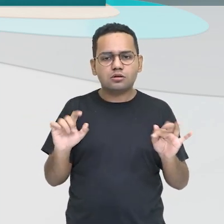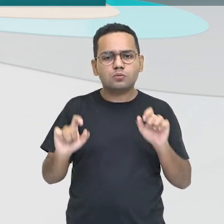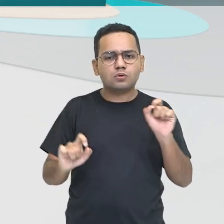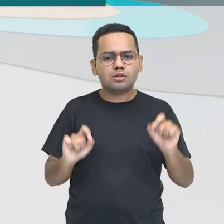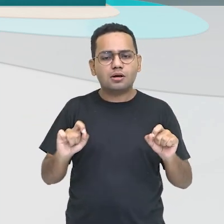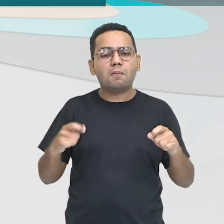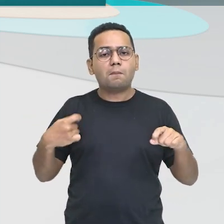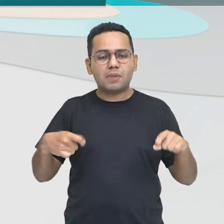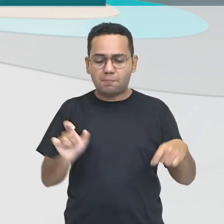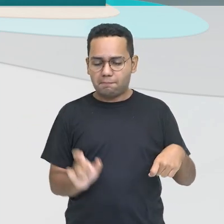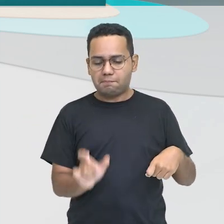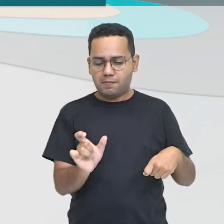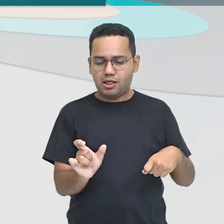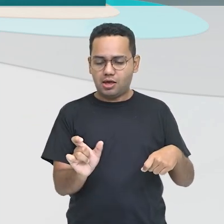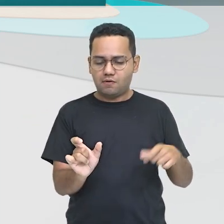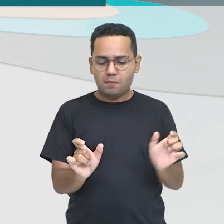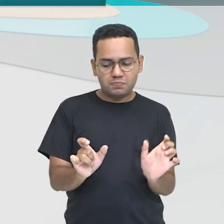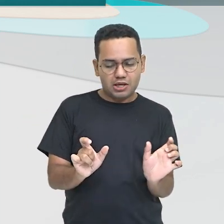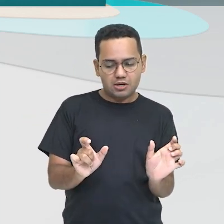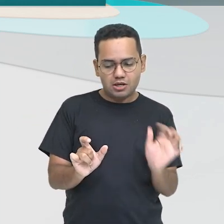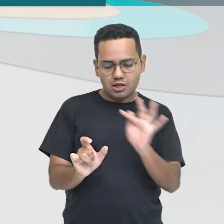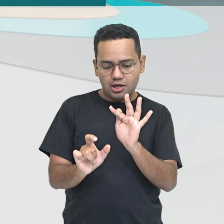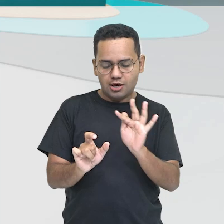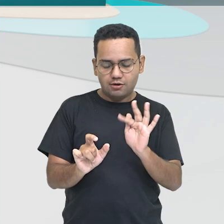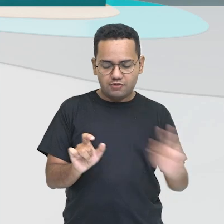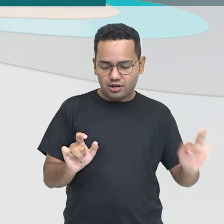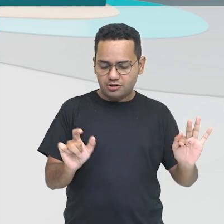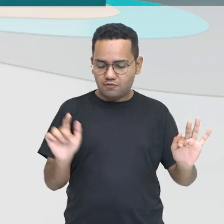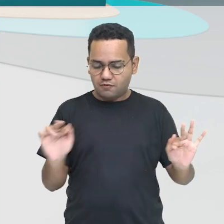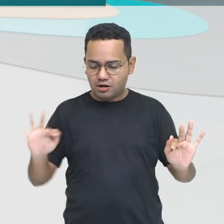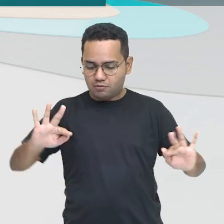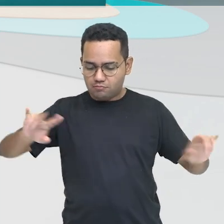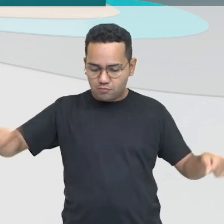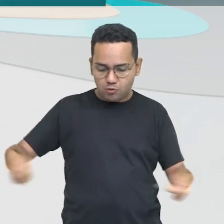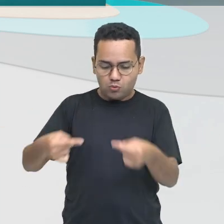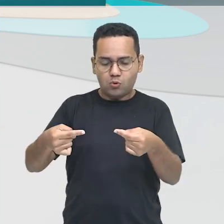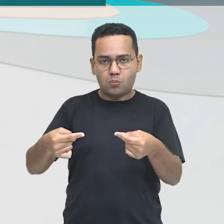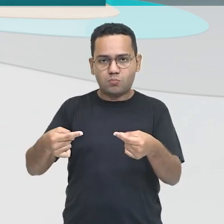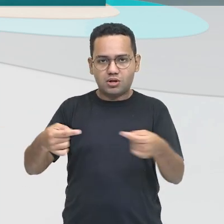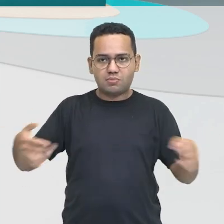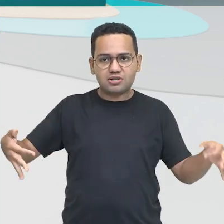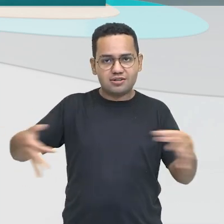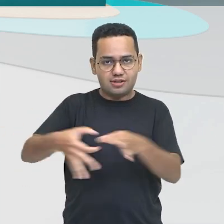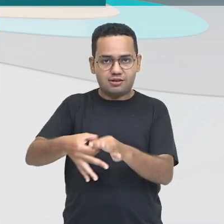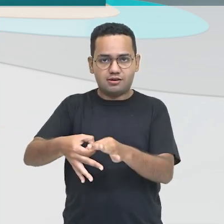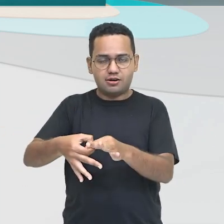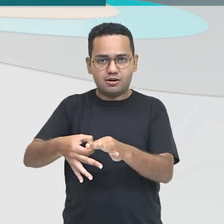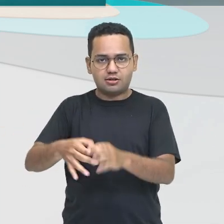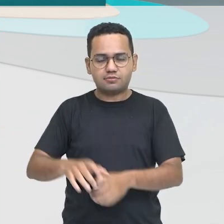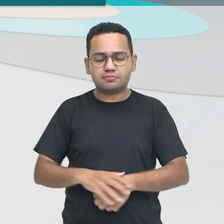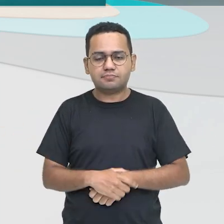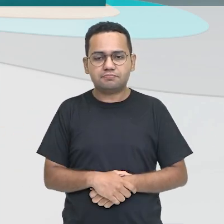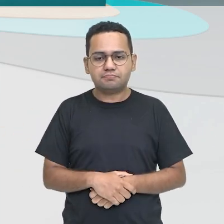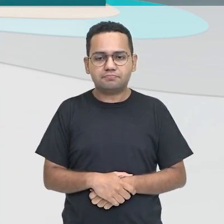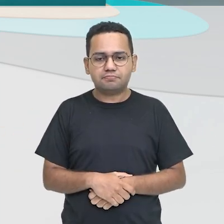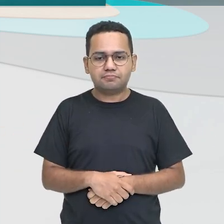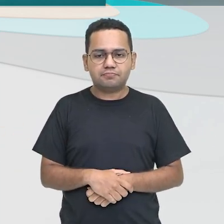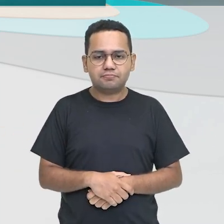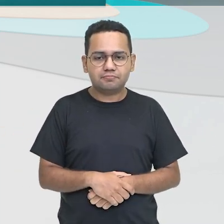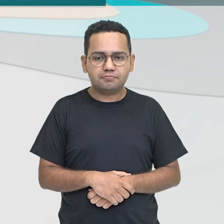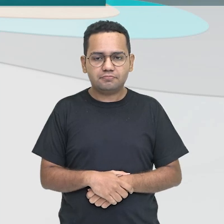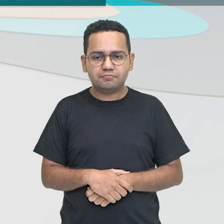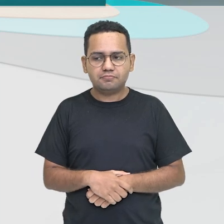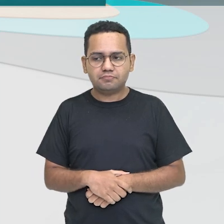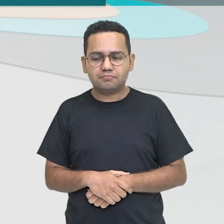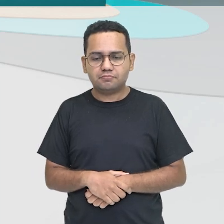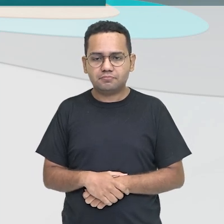preciso, então, conectar essas orações umas às outras, até para ficarem dentro daquele contexto, para passar aquela informação